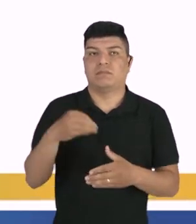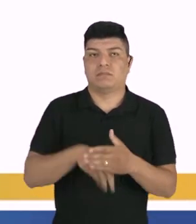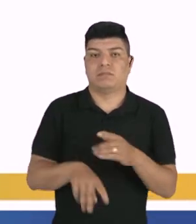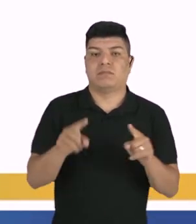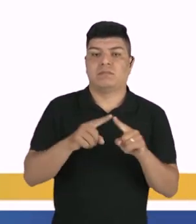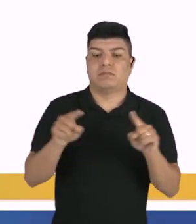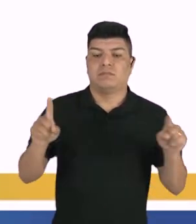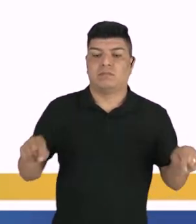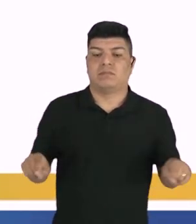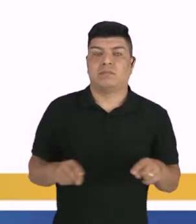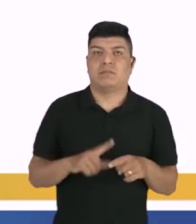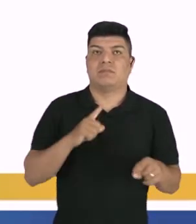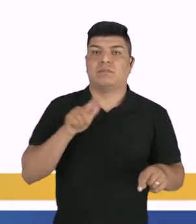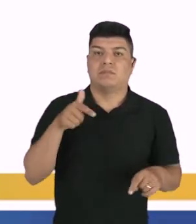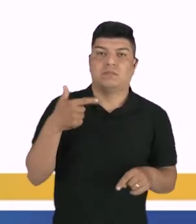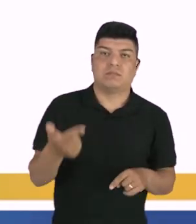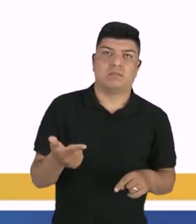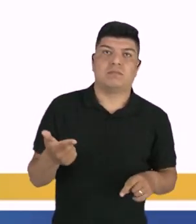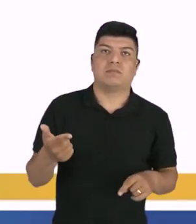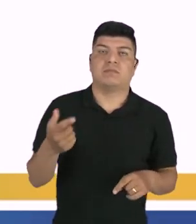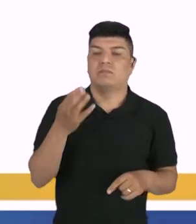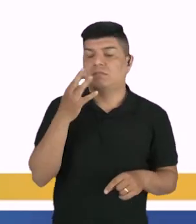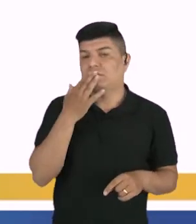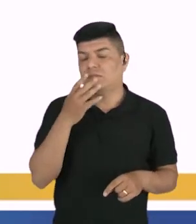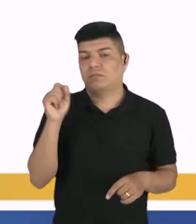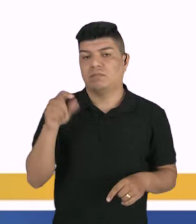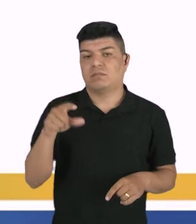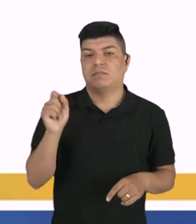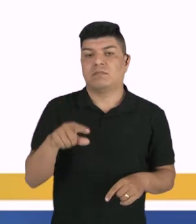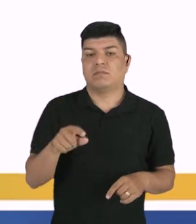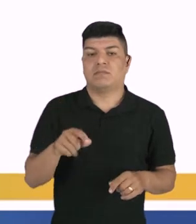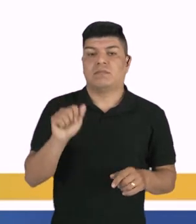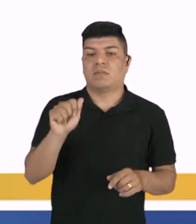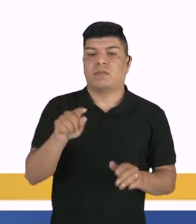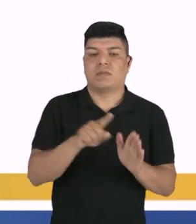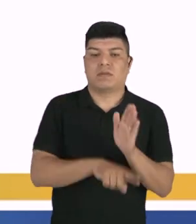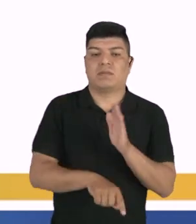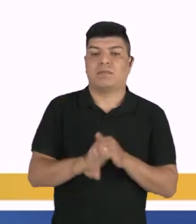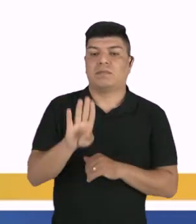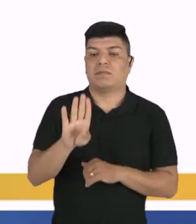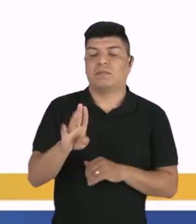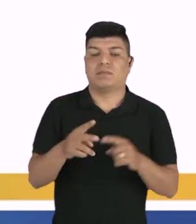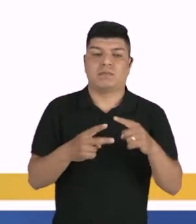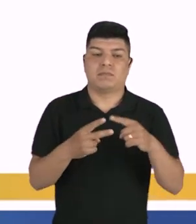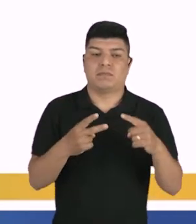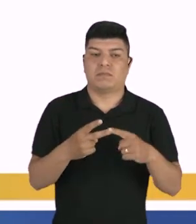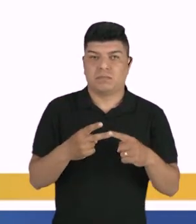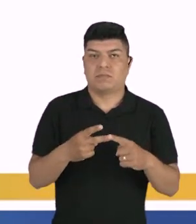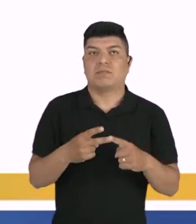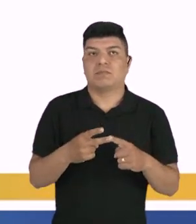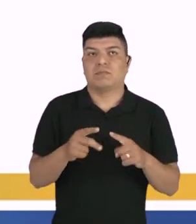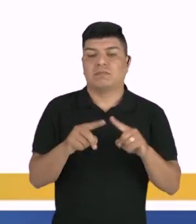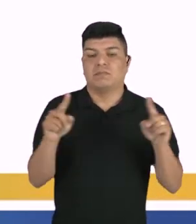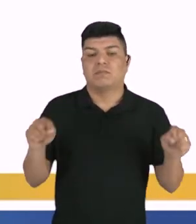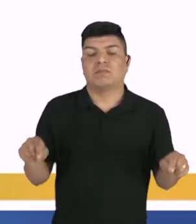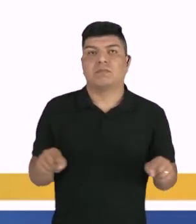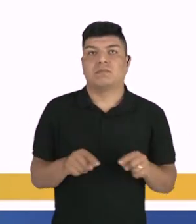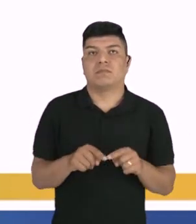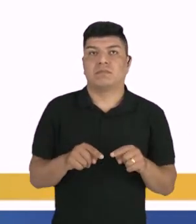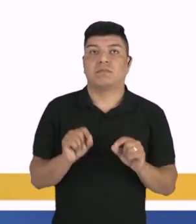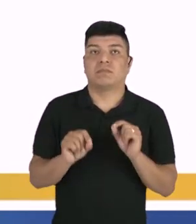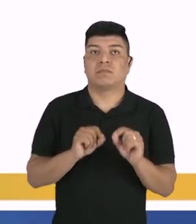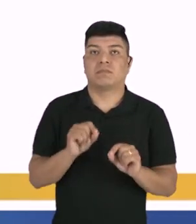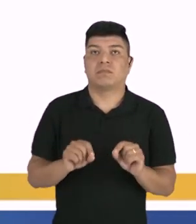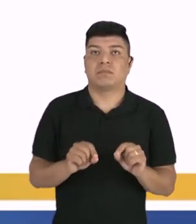desse quadrado temos um outro quadrado azul de lado A menos B, sendo que os dois lados desse quadrado têm como lados